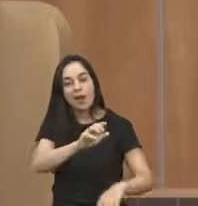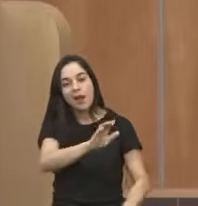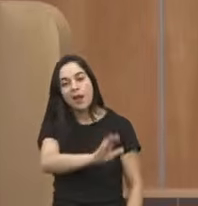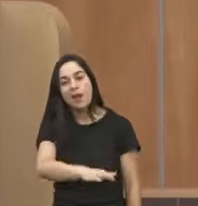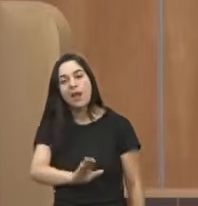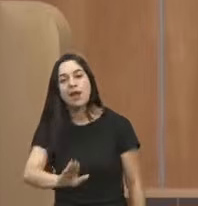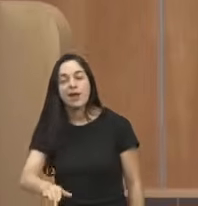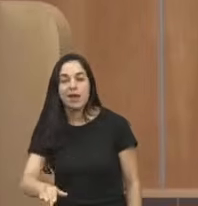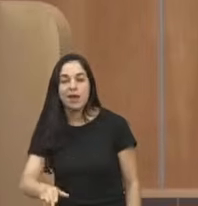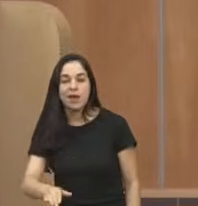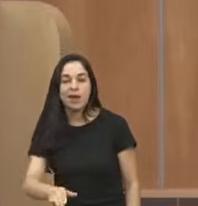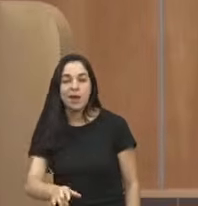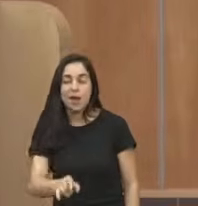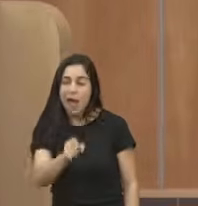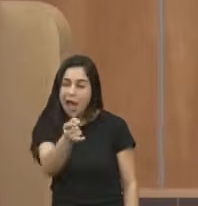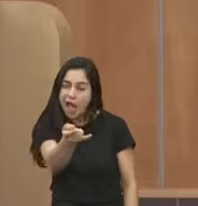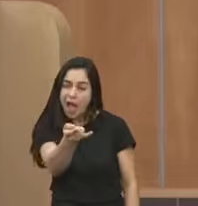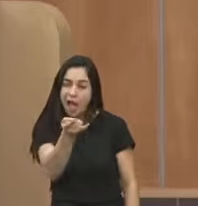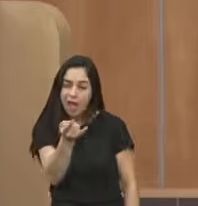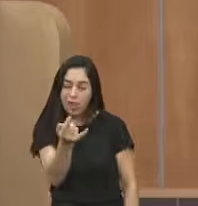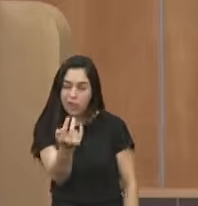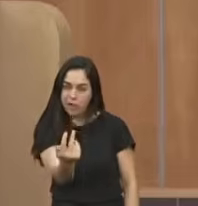criança